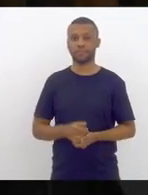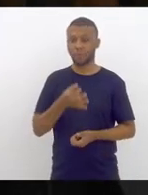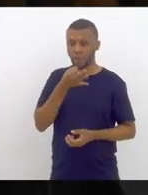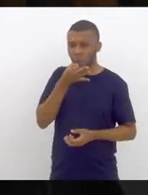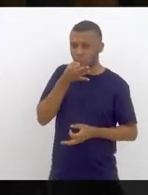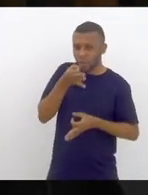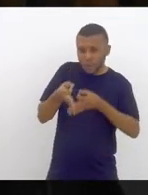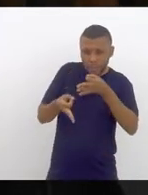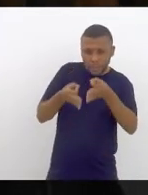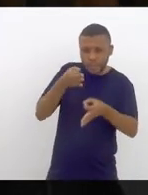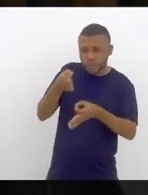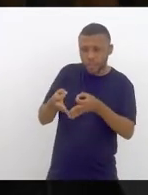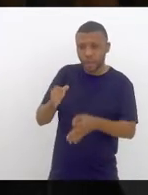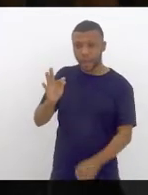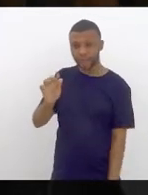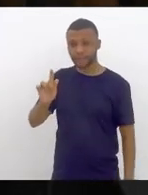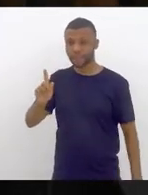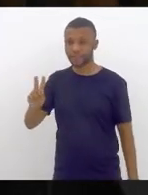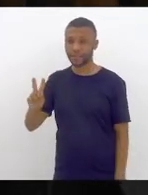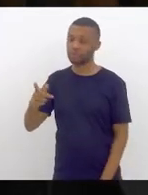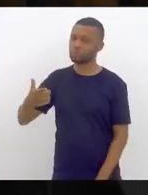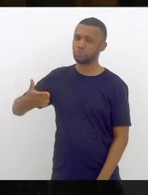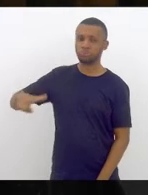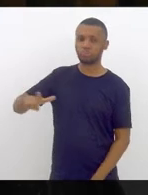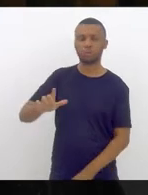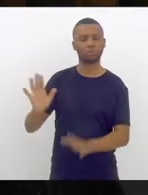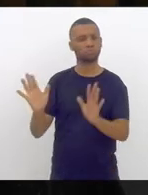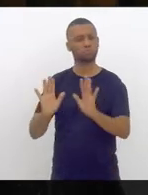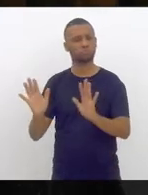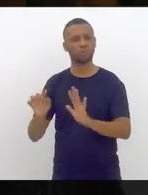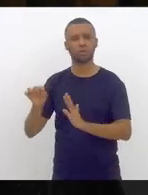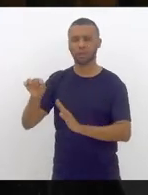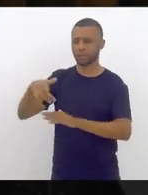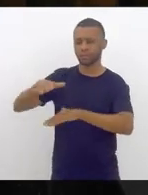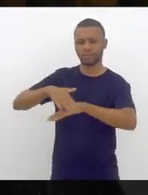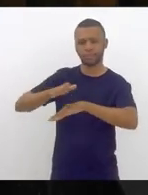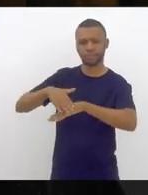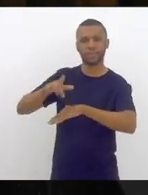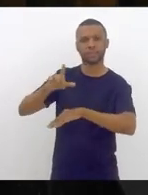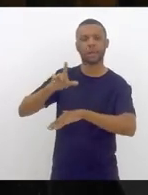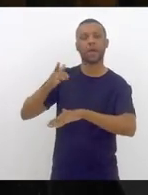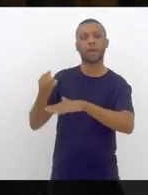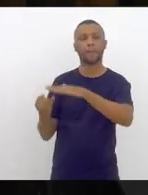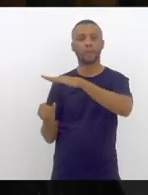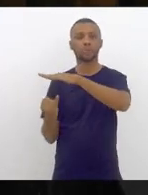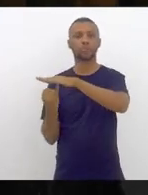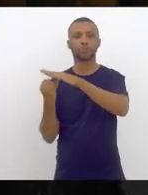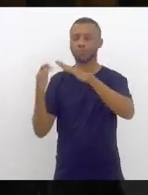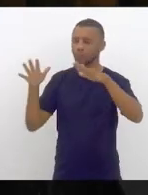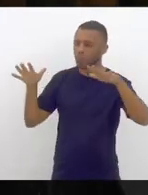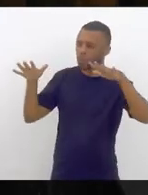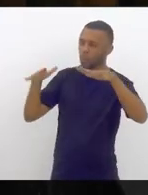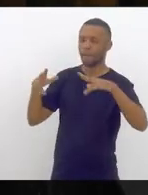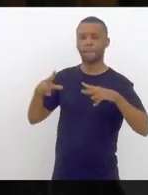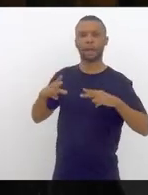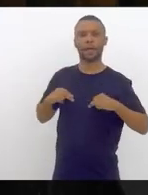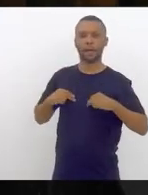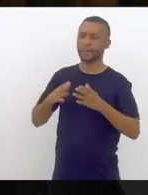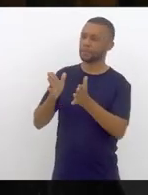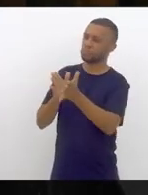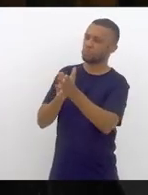a Fundação Getúlio Vargas que está entre aquelas instituições que merecem